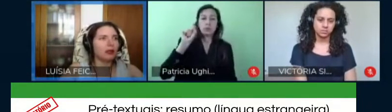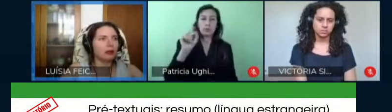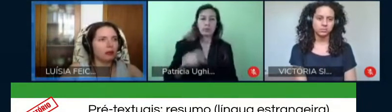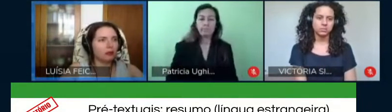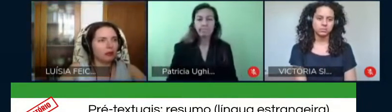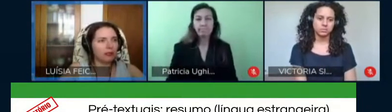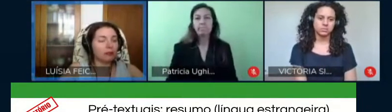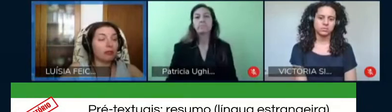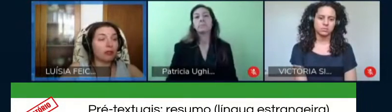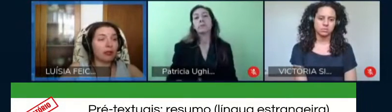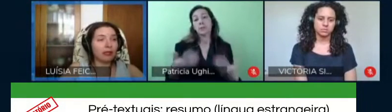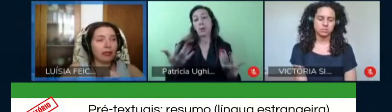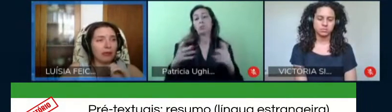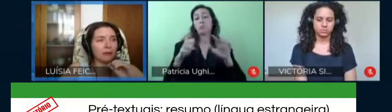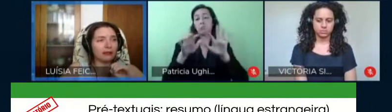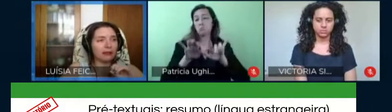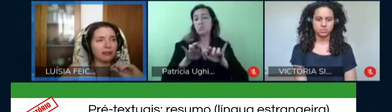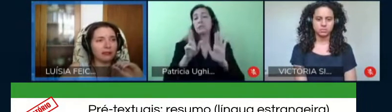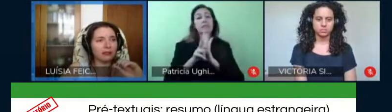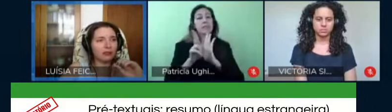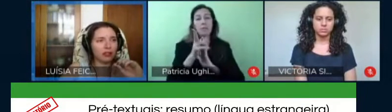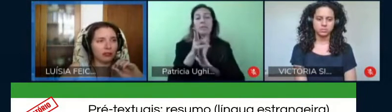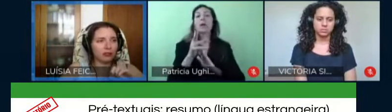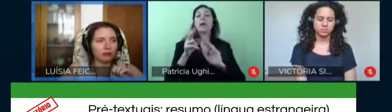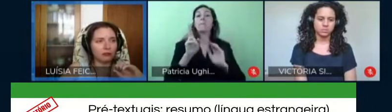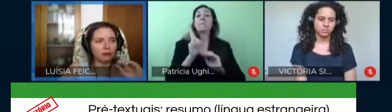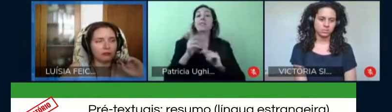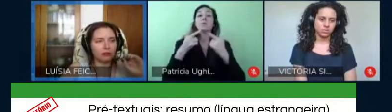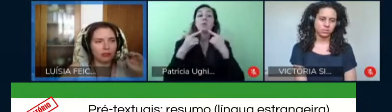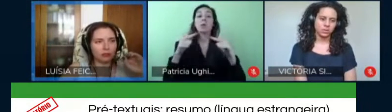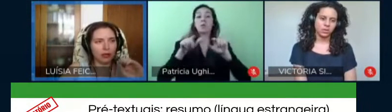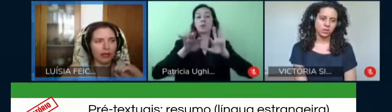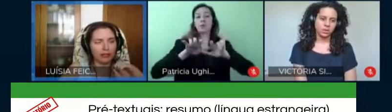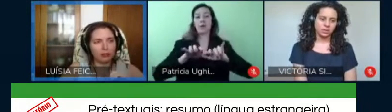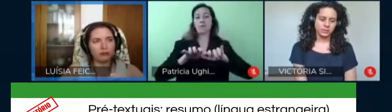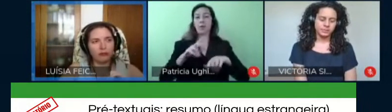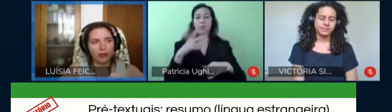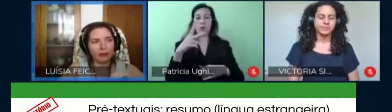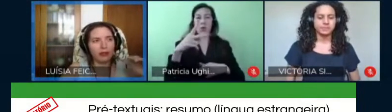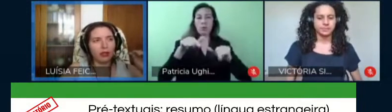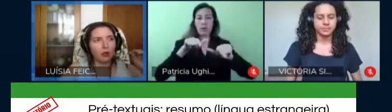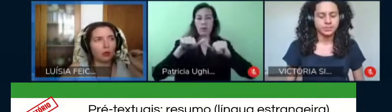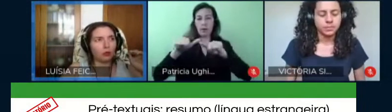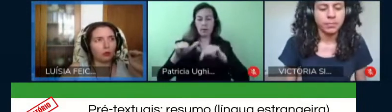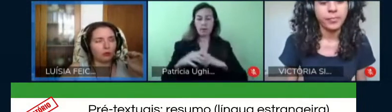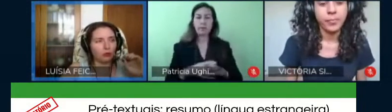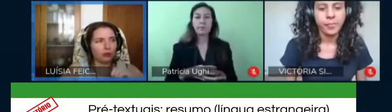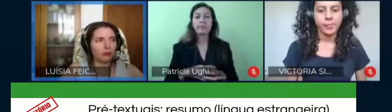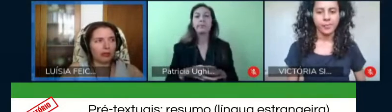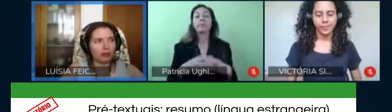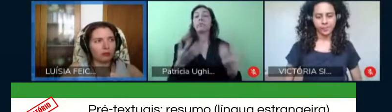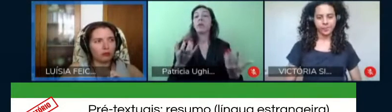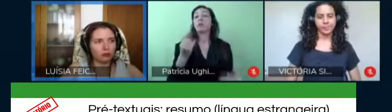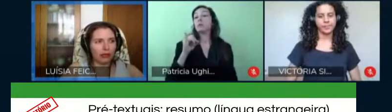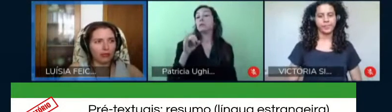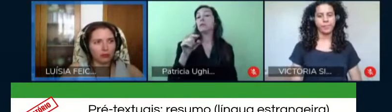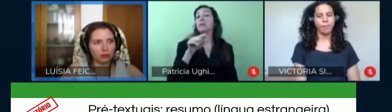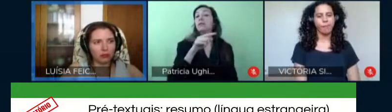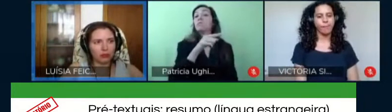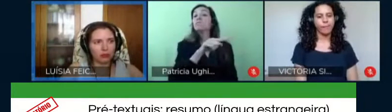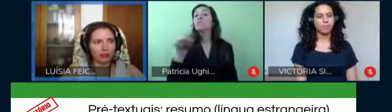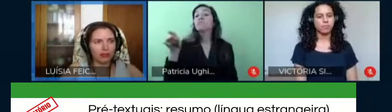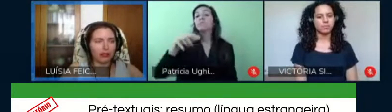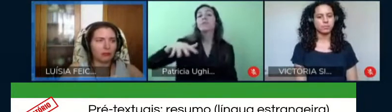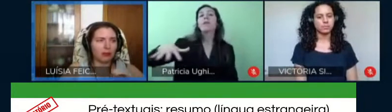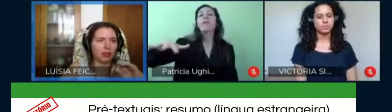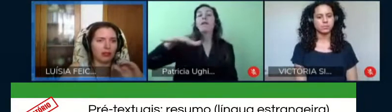e aí é mais interessante ainda se a tua área tiver um vocabulário controlado